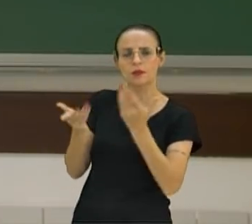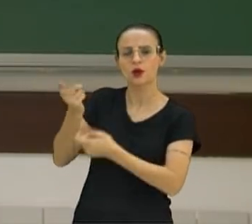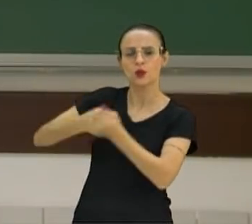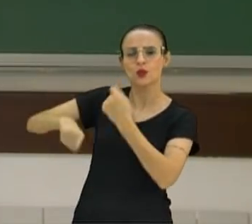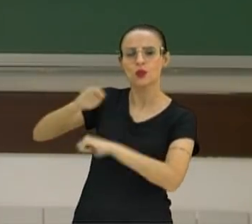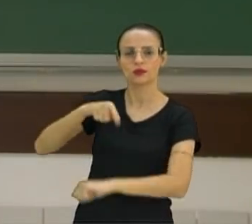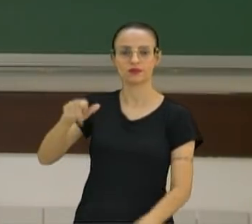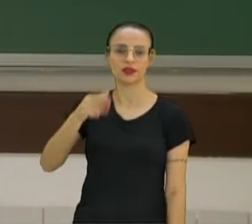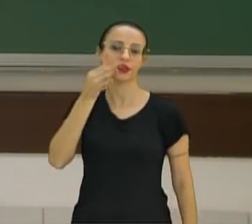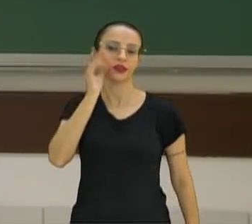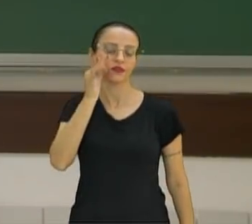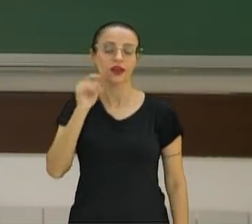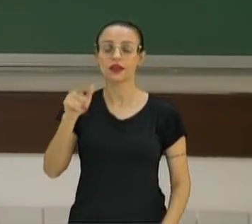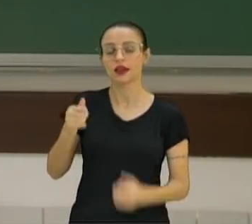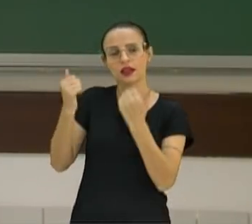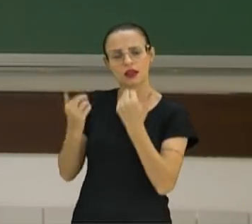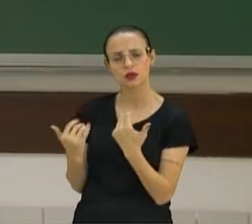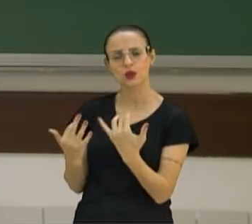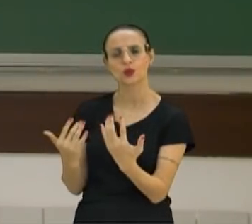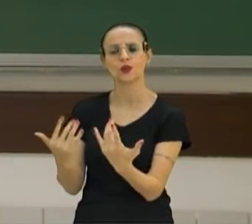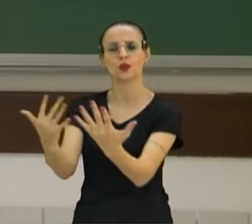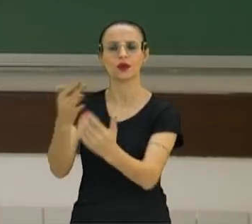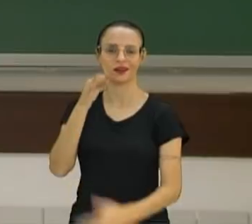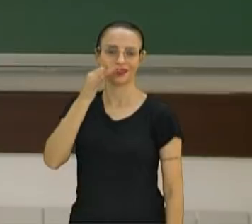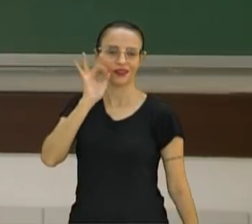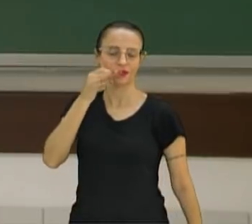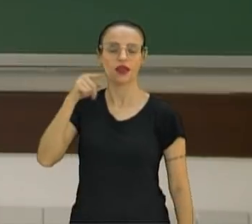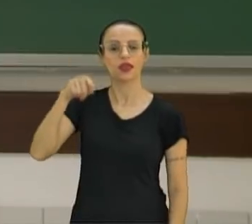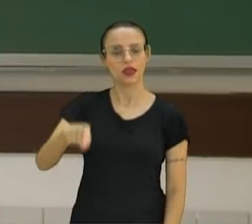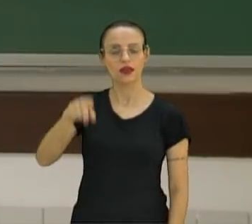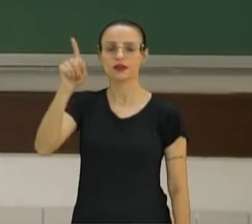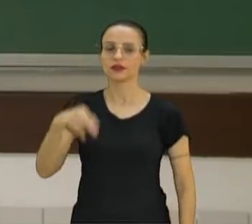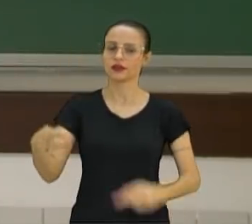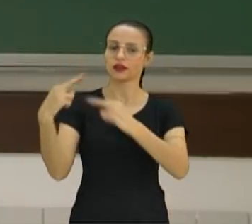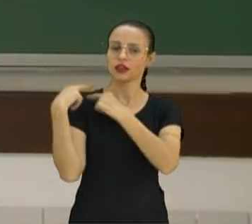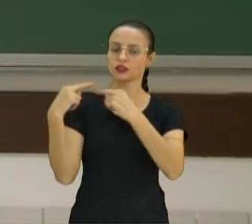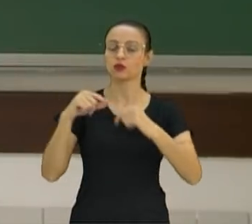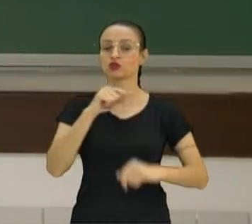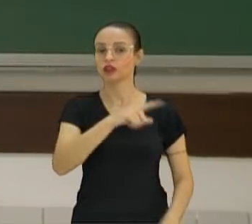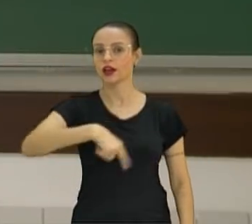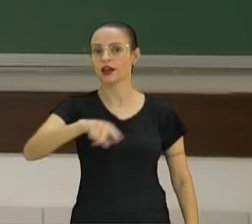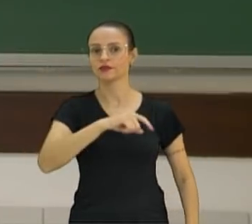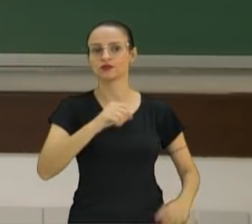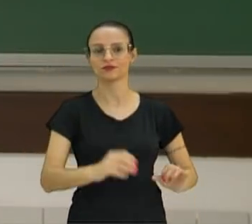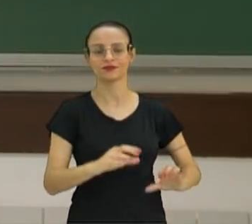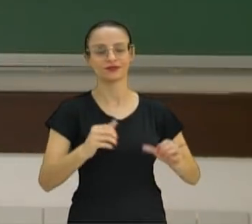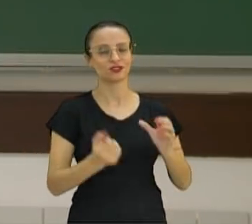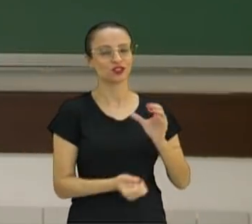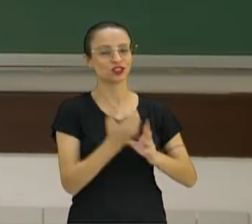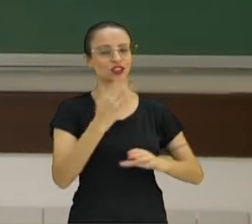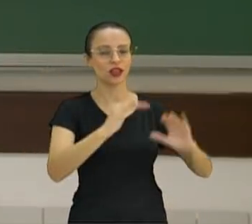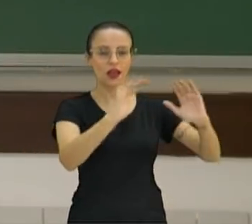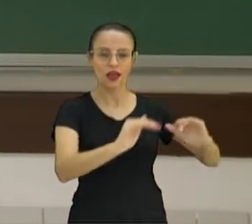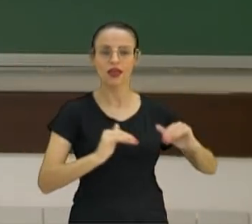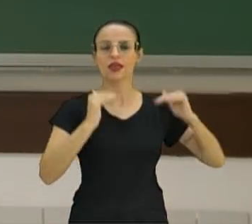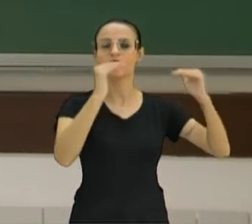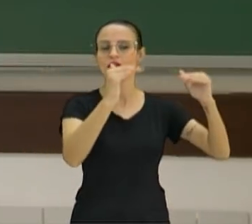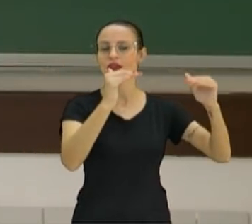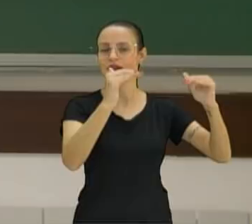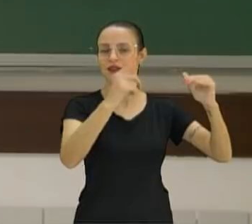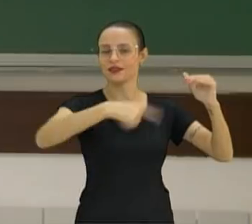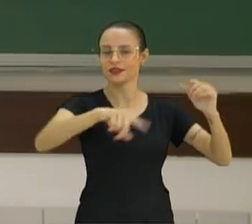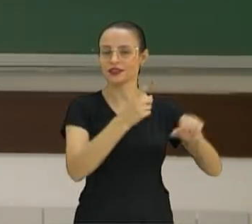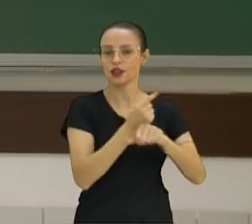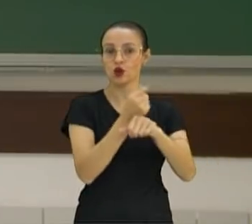café, e essa produção de café vai ser responsável pela formação de uma elite econômica que vai ficar conhecida como os barões